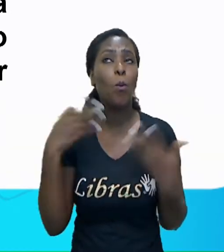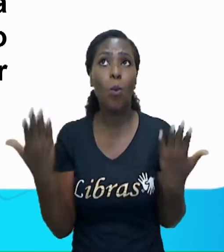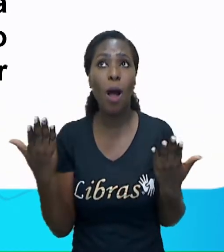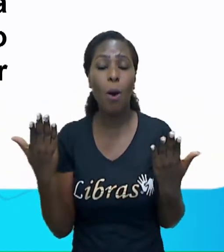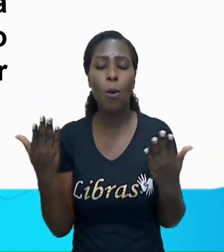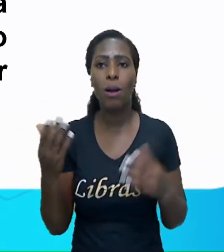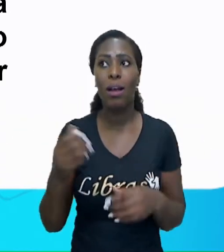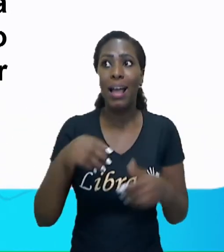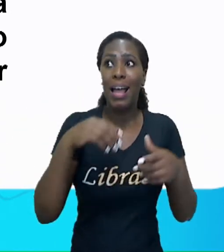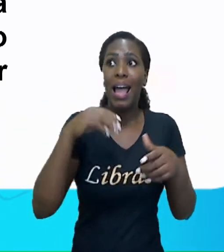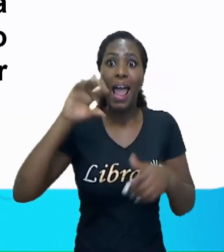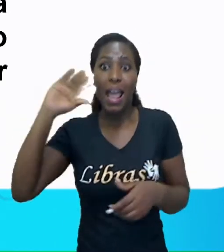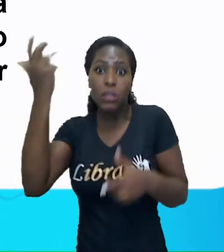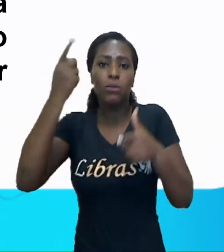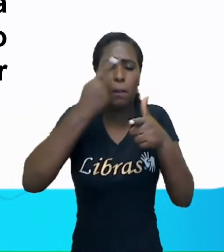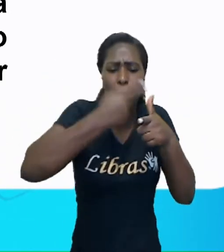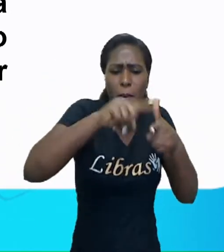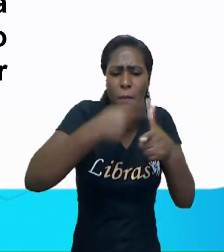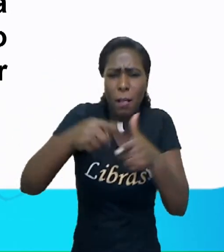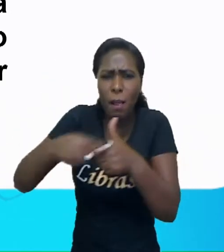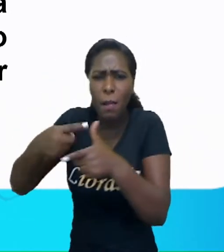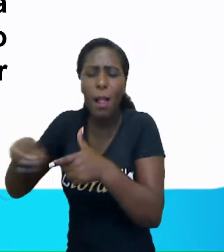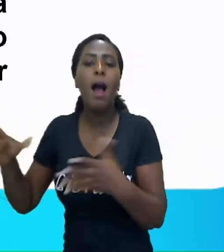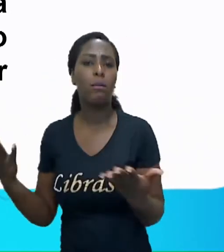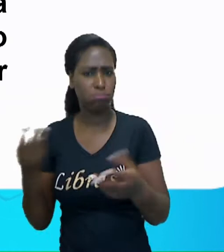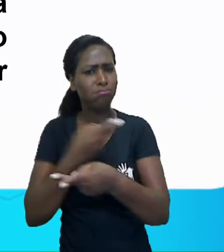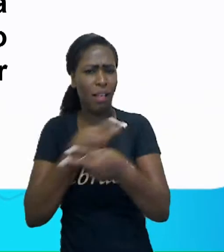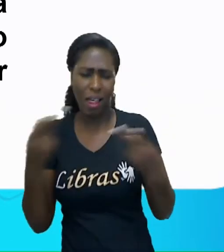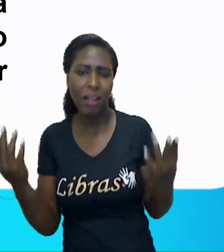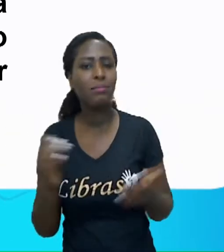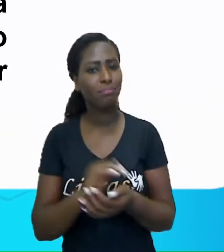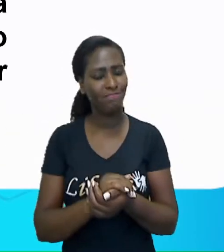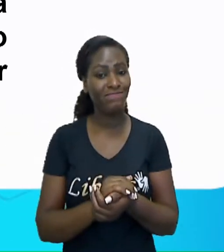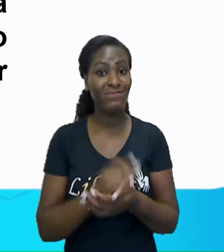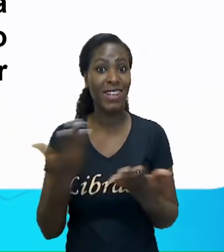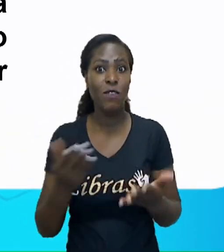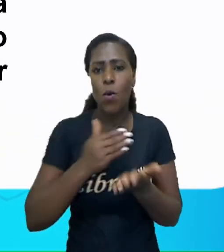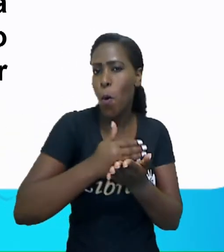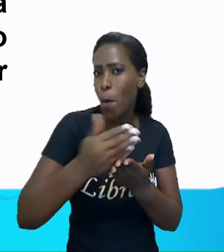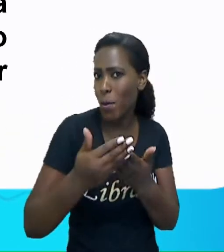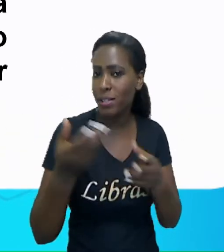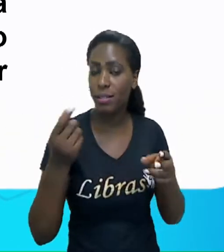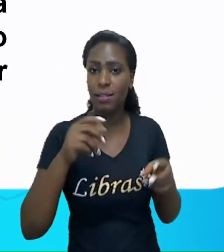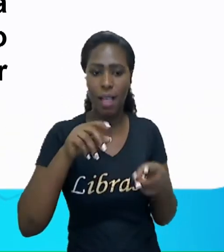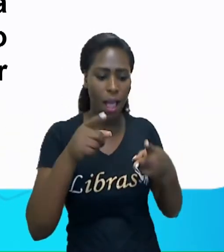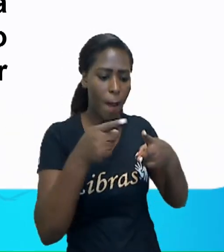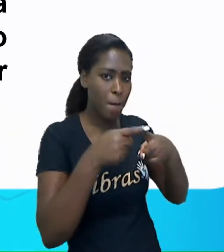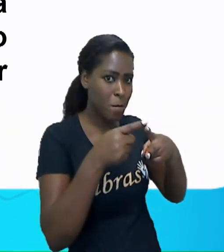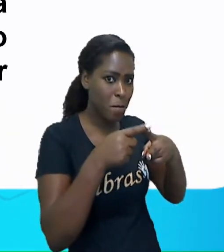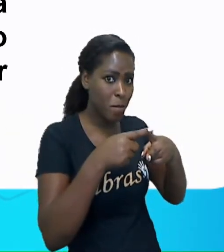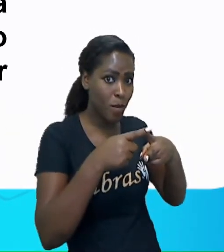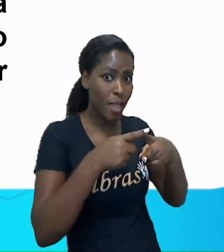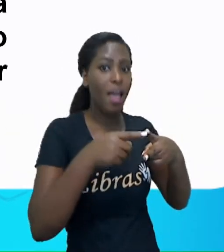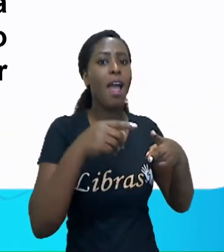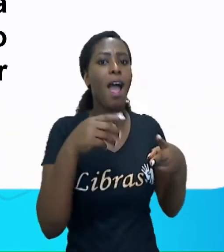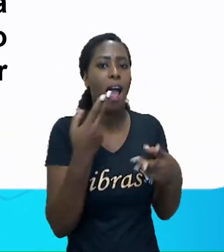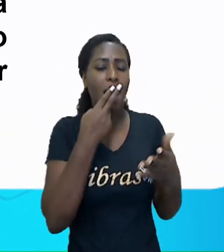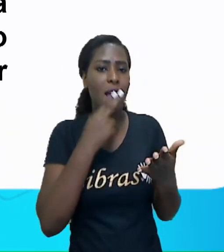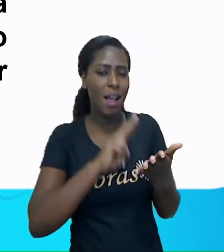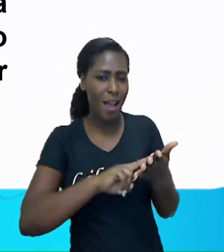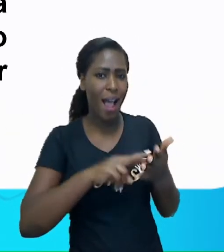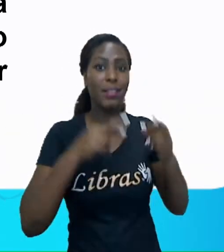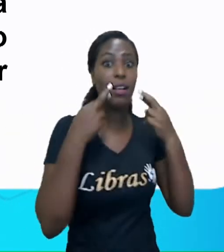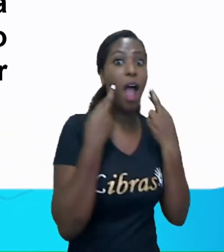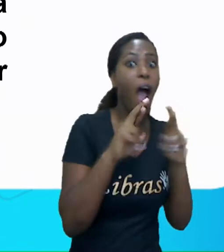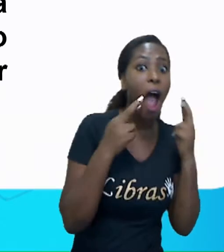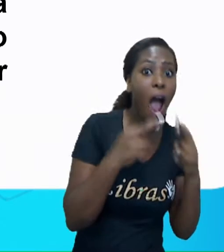um pouco sobre a carta de reclamação. O que é a carta de reclamação? A carta de reclamação é um